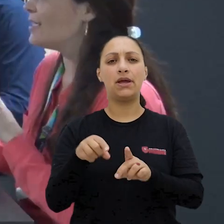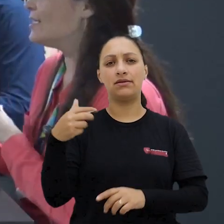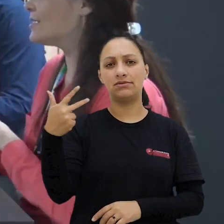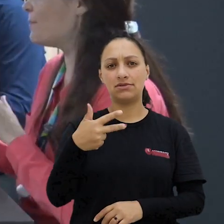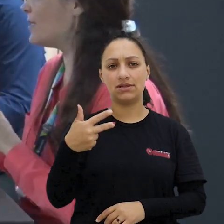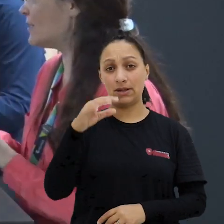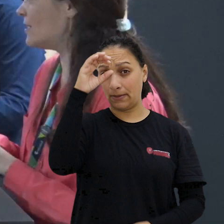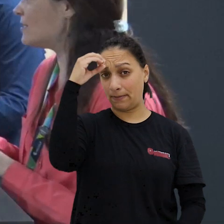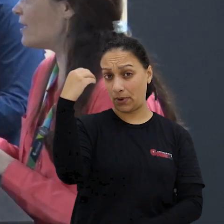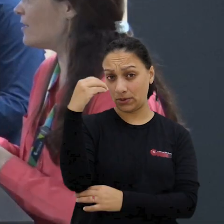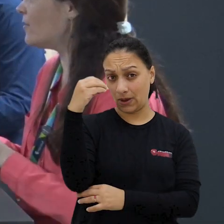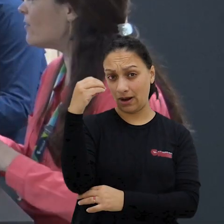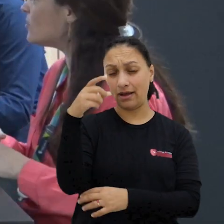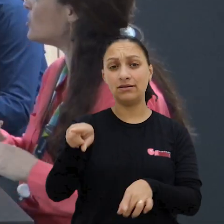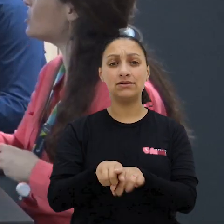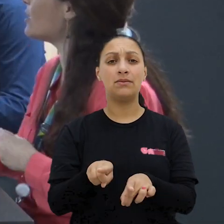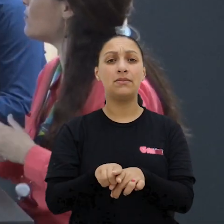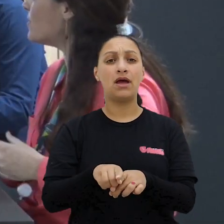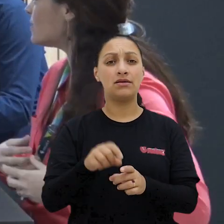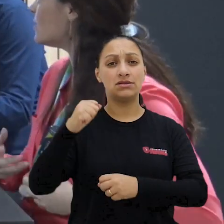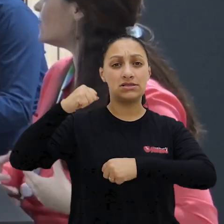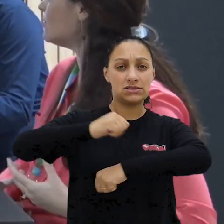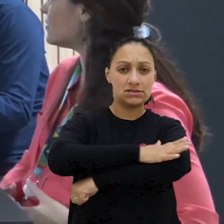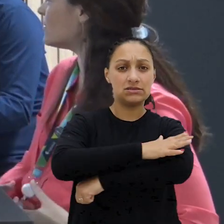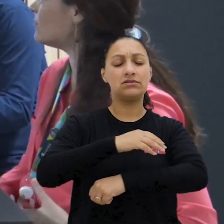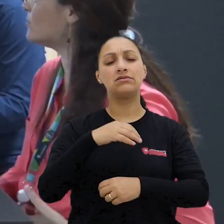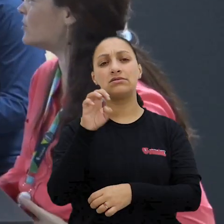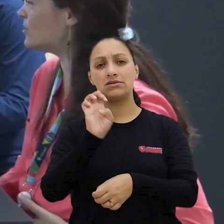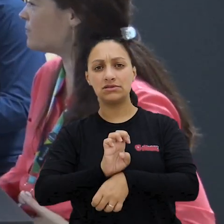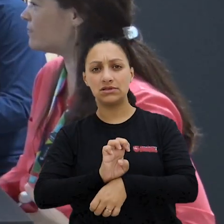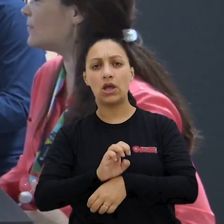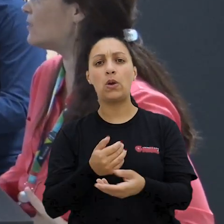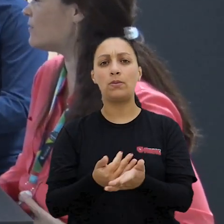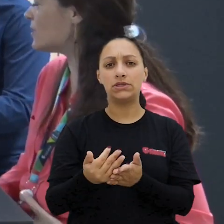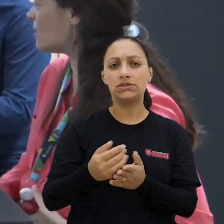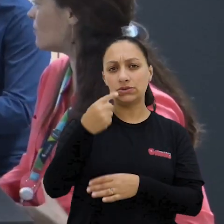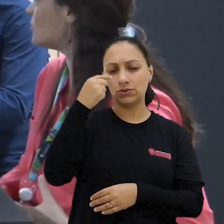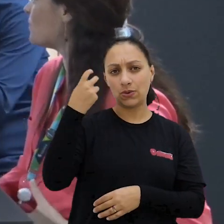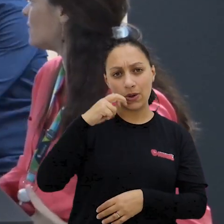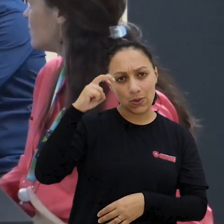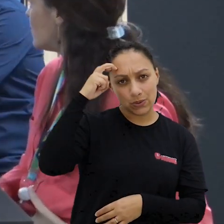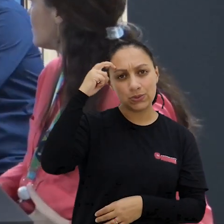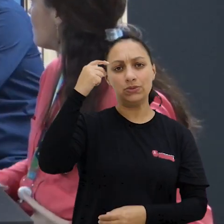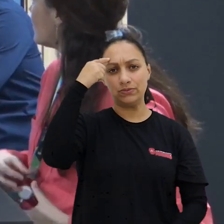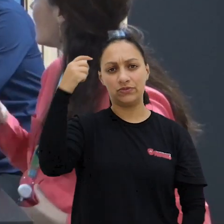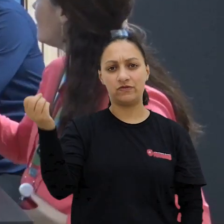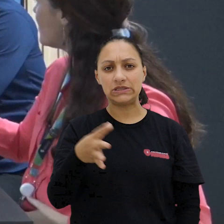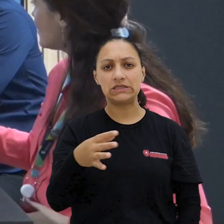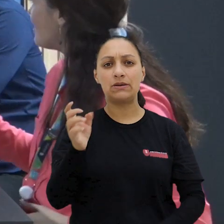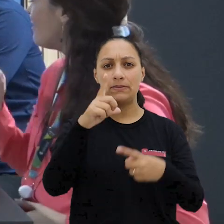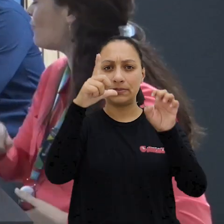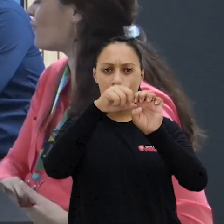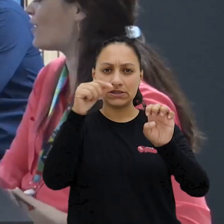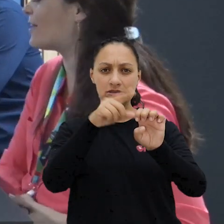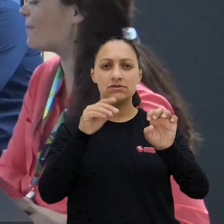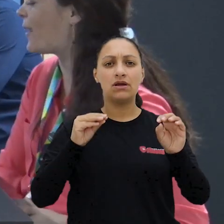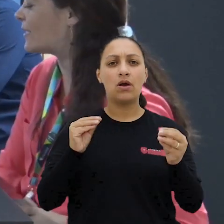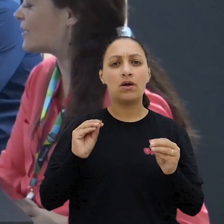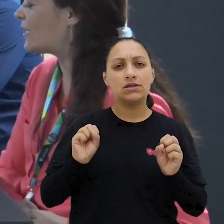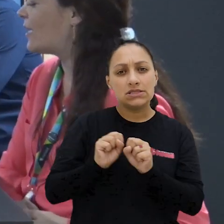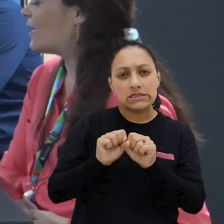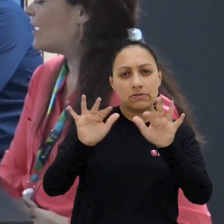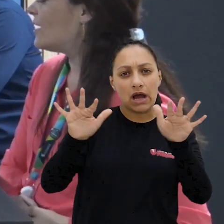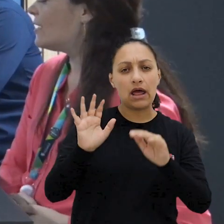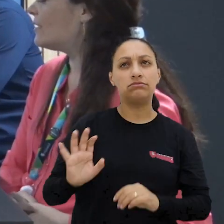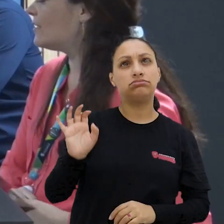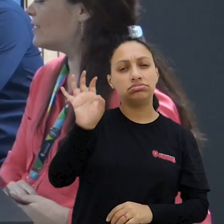Porto Alegre e Sapiranga e Esteio é onde a gente está começando com essa cultura de inovação, de empreendedorismo e botar ali uma célula do Fevale